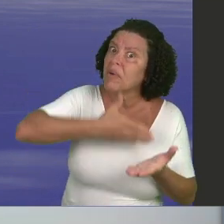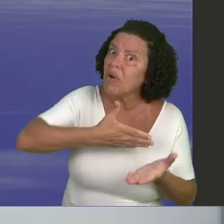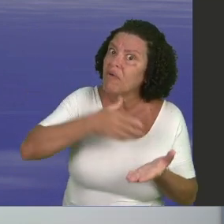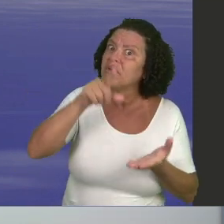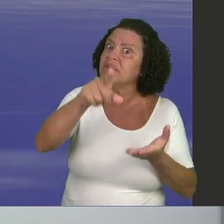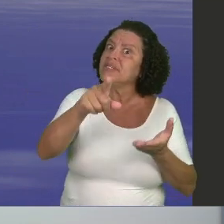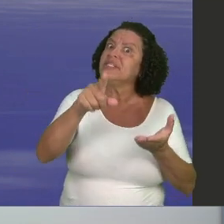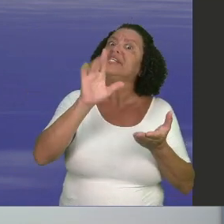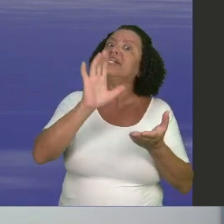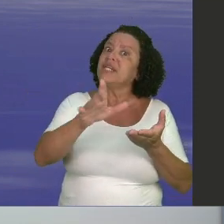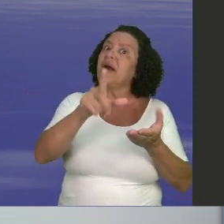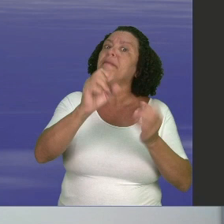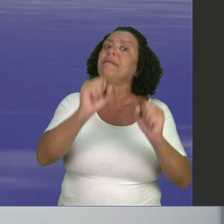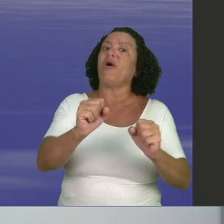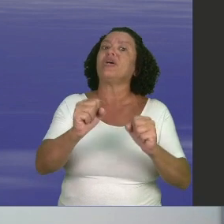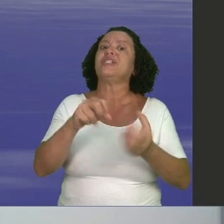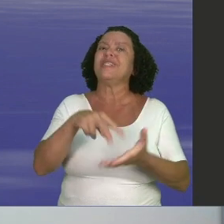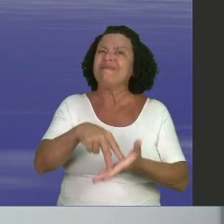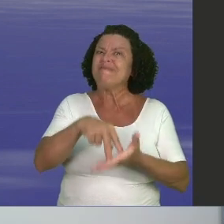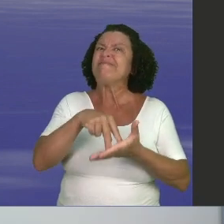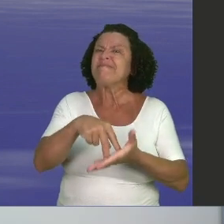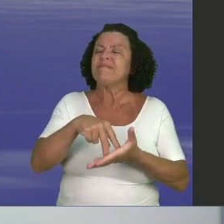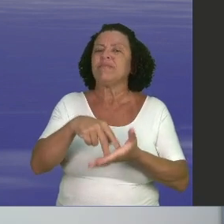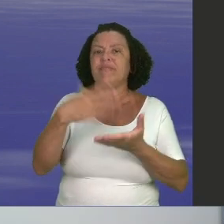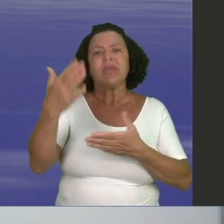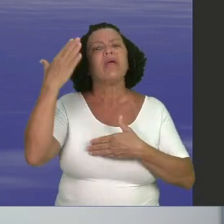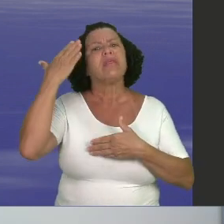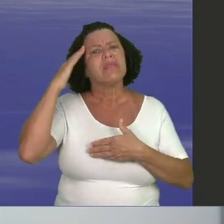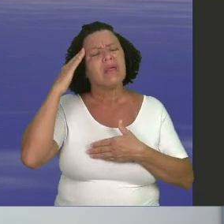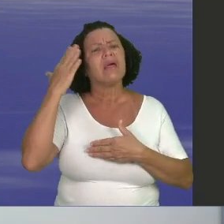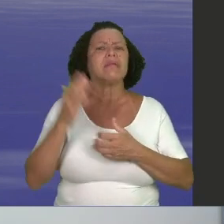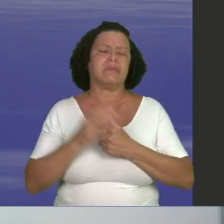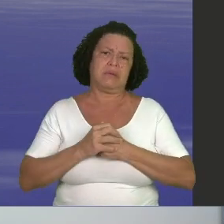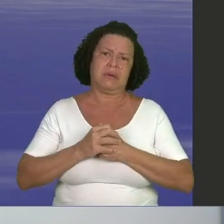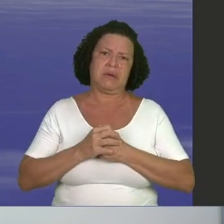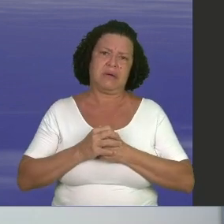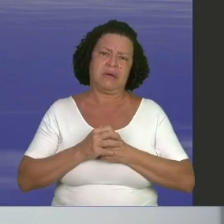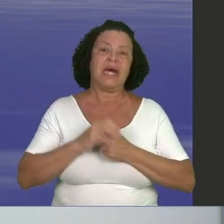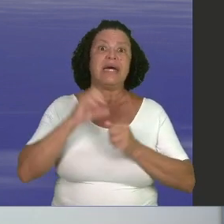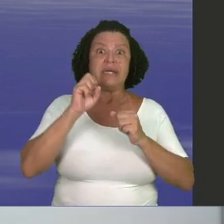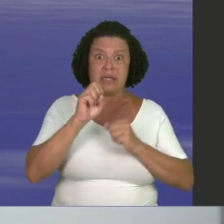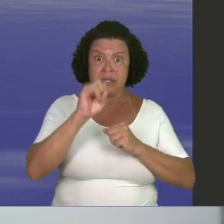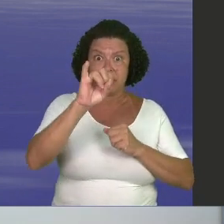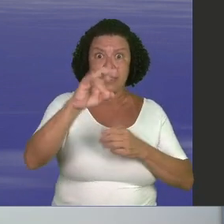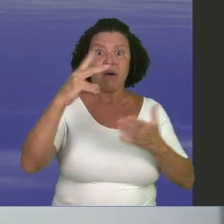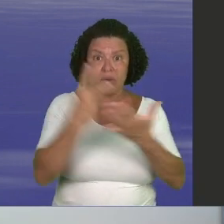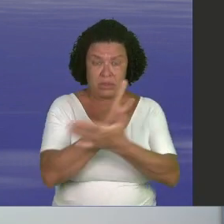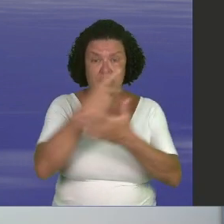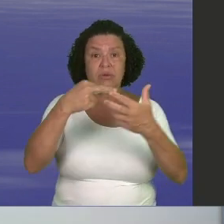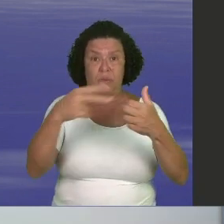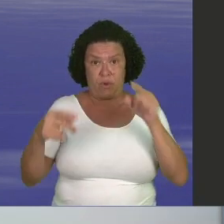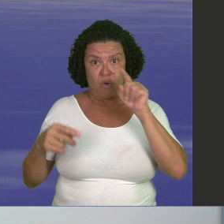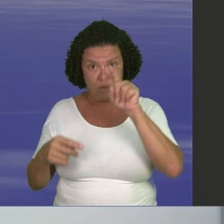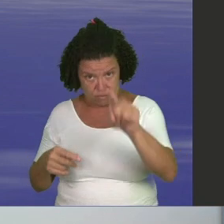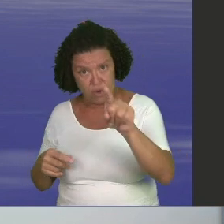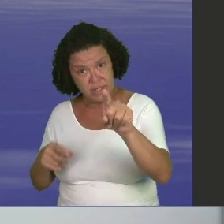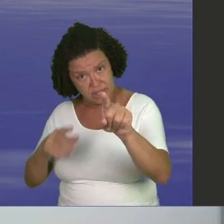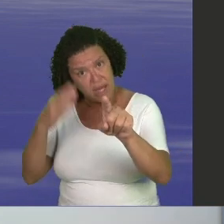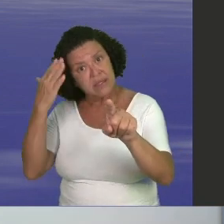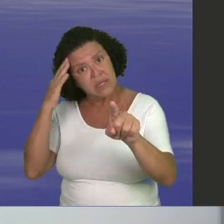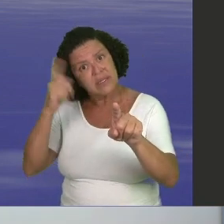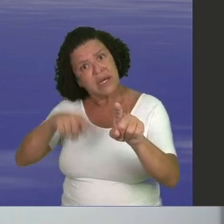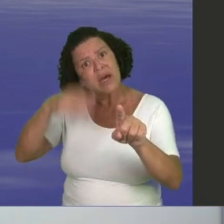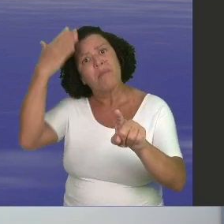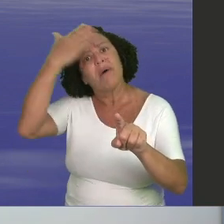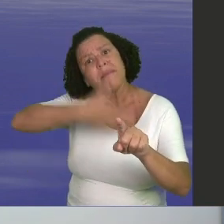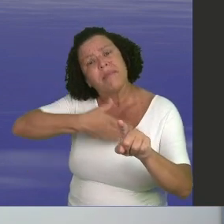você possa carregar. Então entenda, se você está acontecendo algo com você, você tem que entender que é uma prova